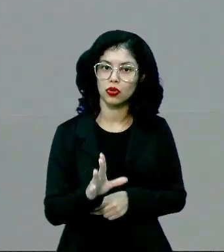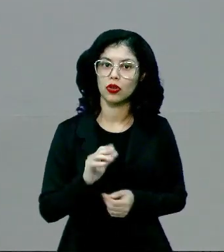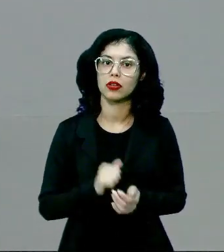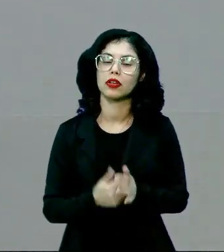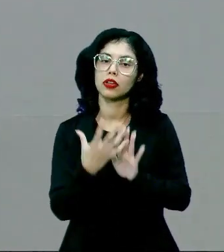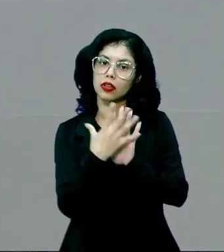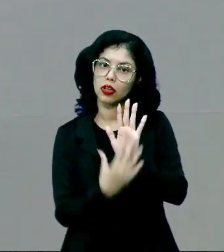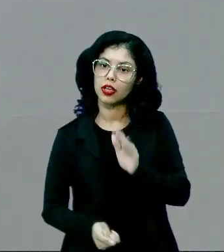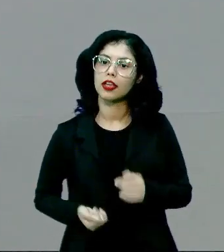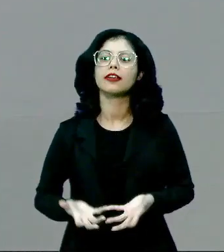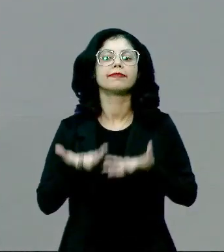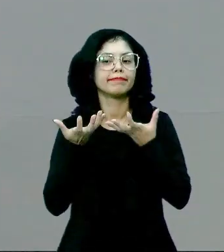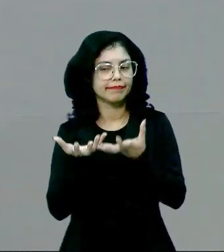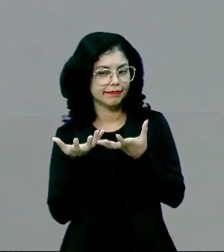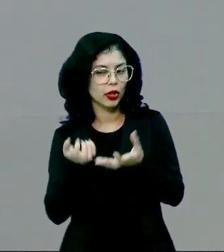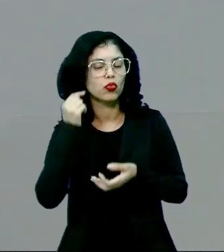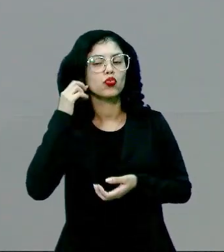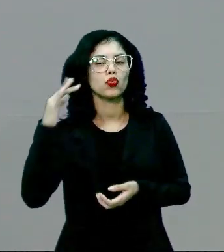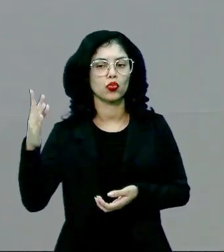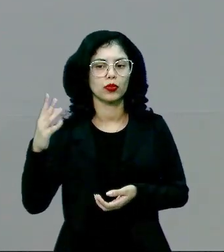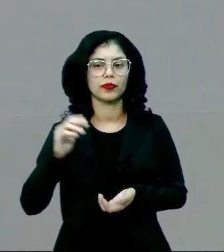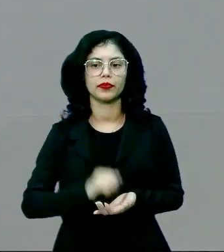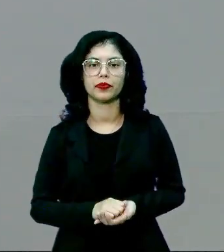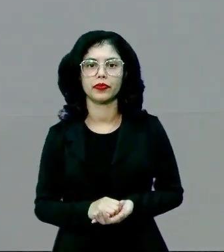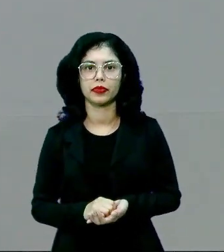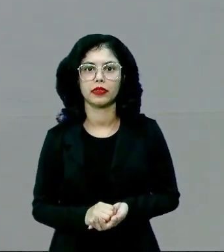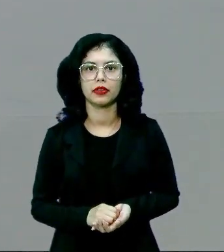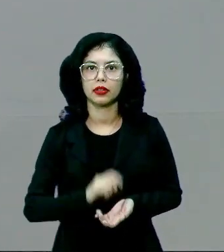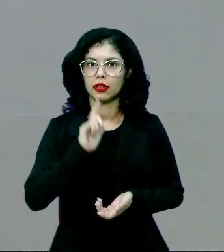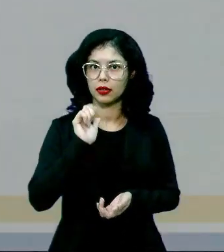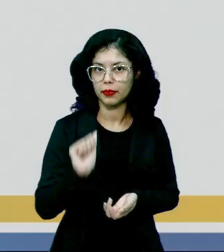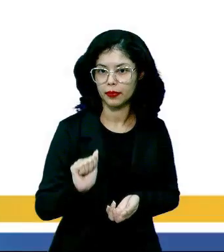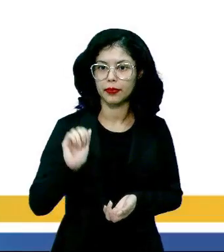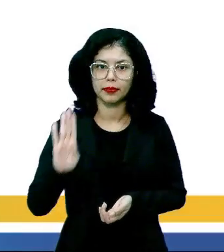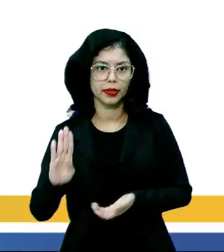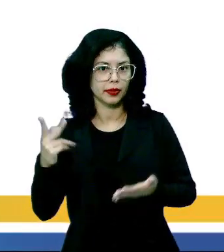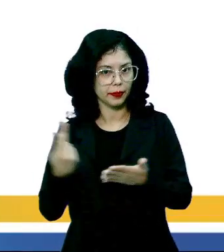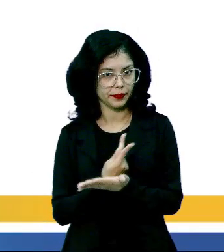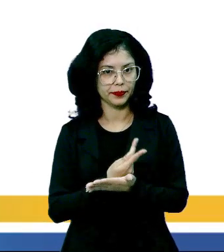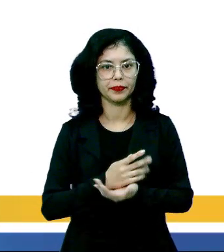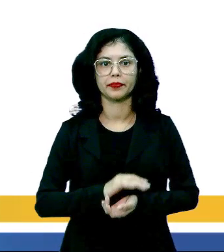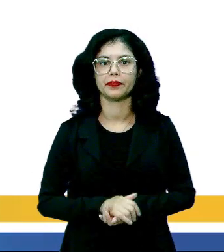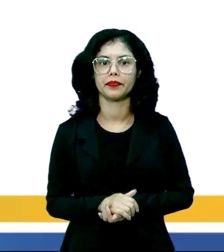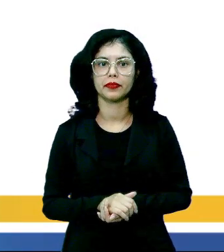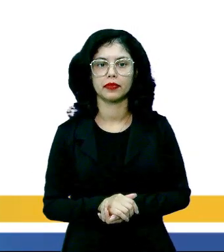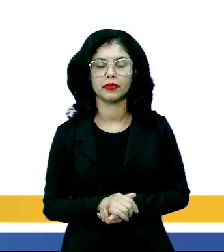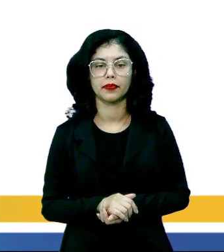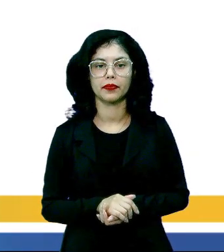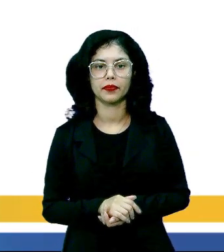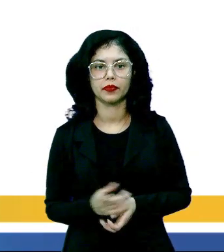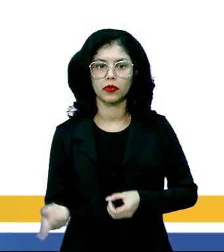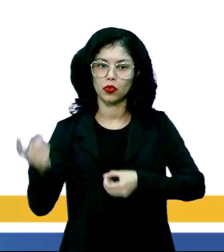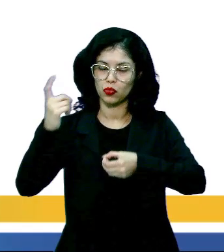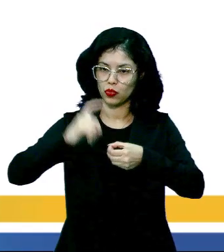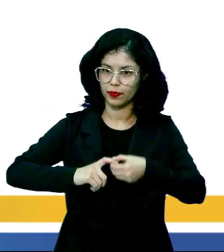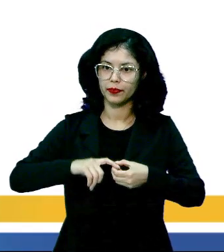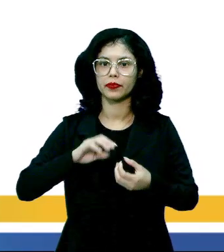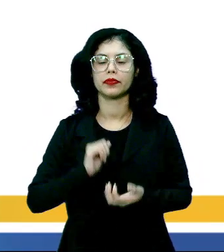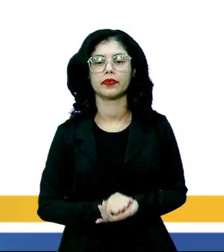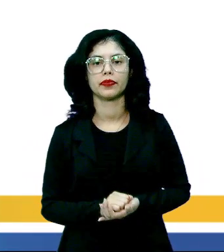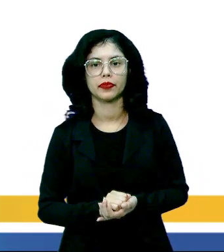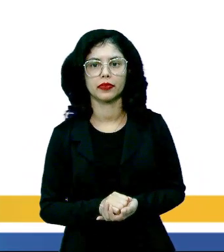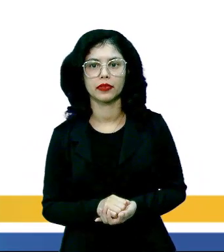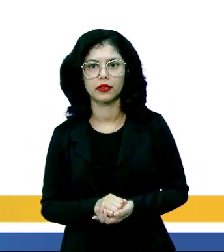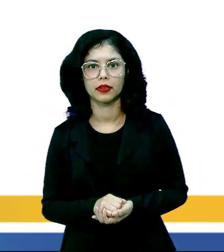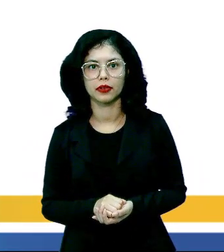revelou uma intencionalidade então não pode ser nem a letra a e nem a letra b de bola tá vamos continuar achando